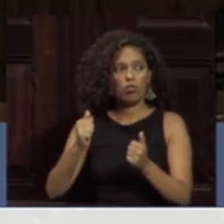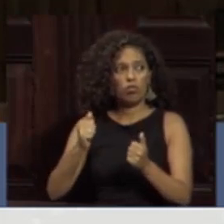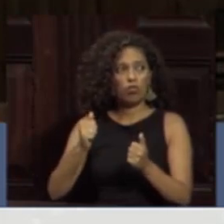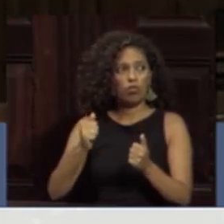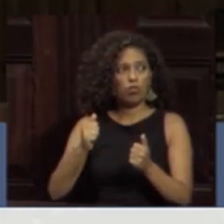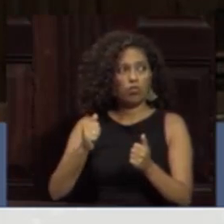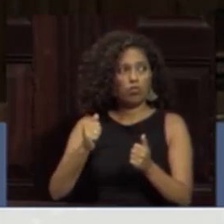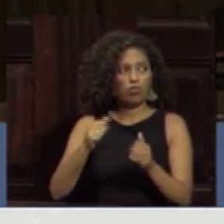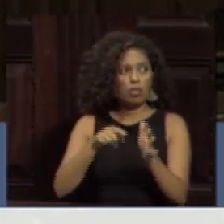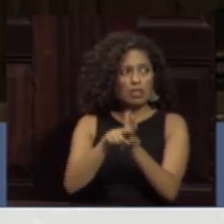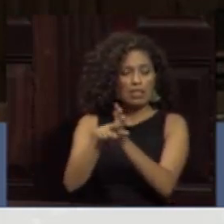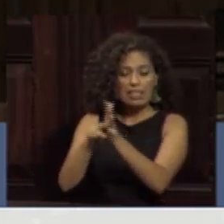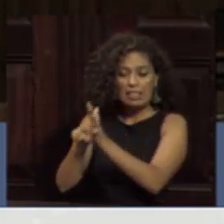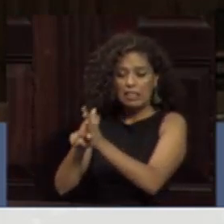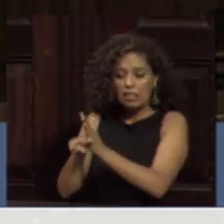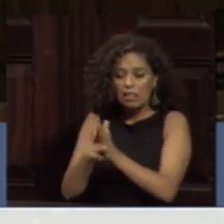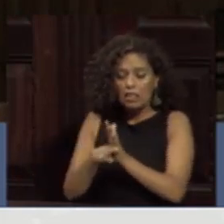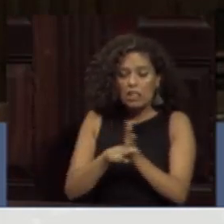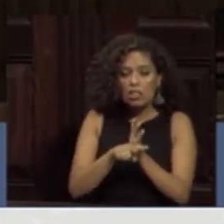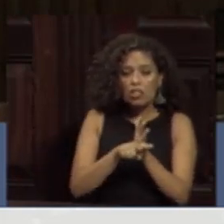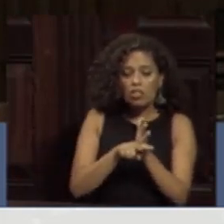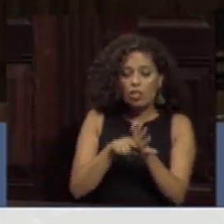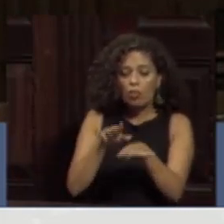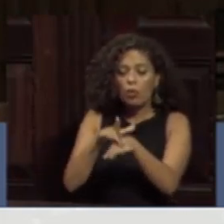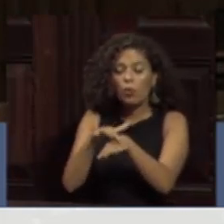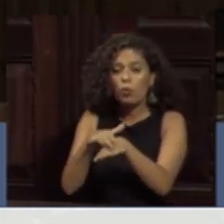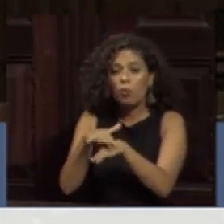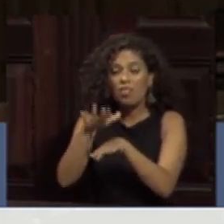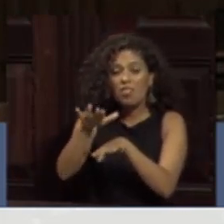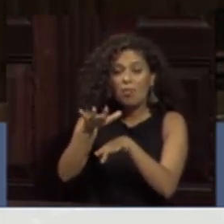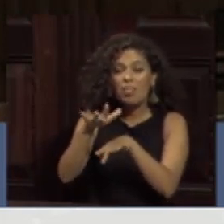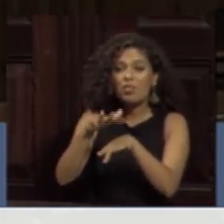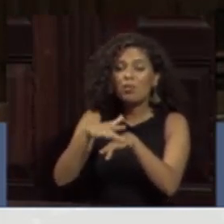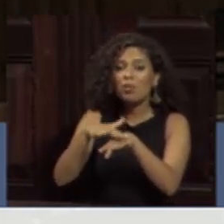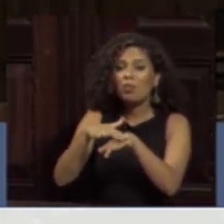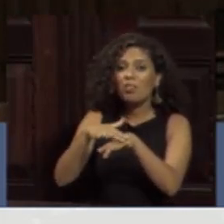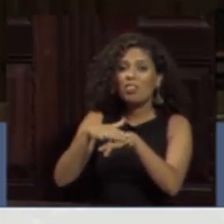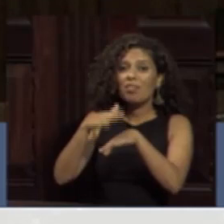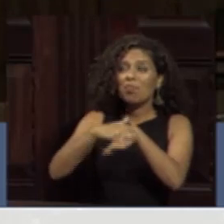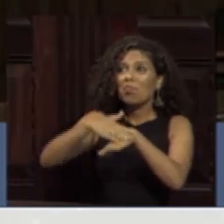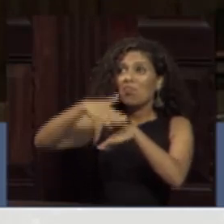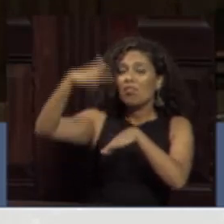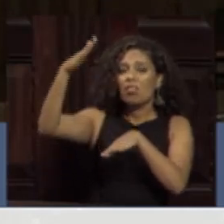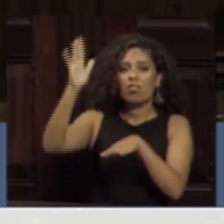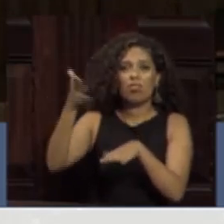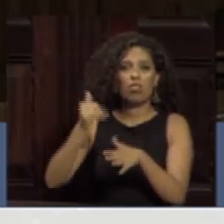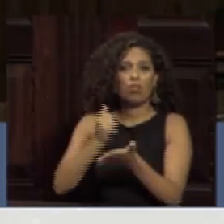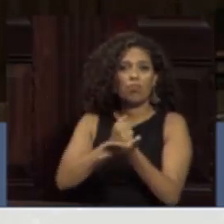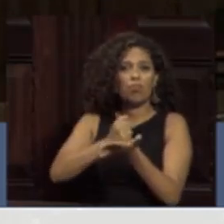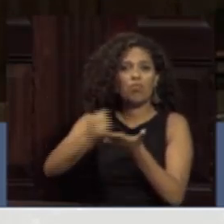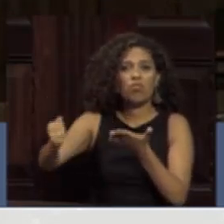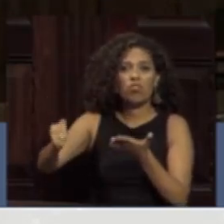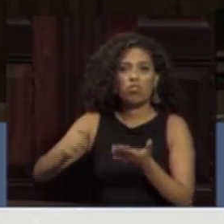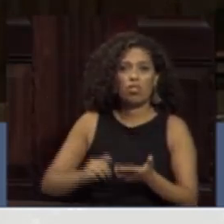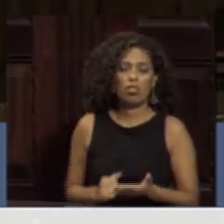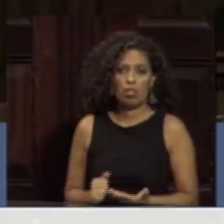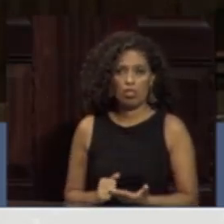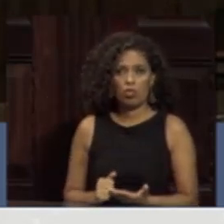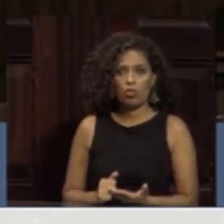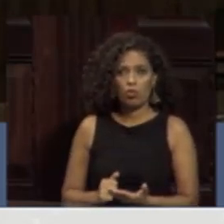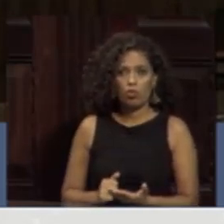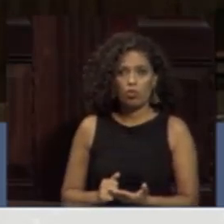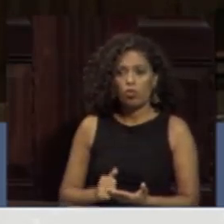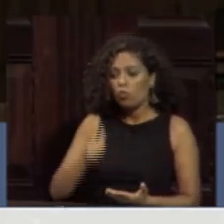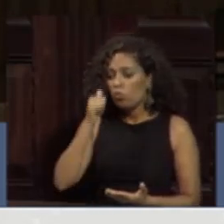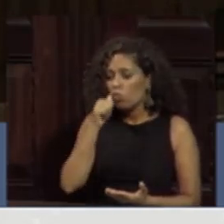Eliomar, numa fase muito avançada da doença. Então, as pessoas estão perdendo, as mulheres